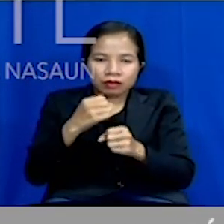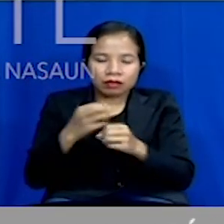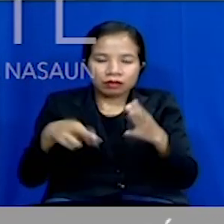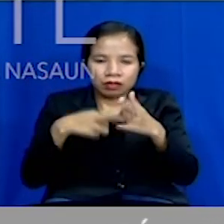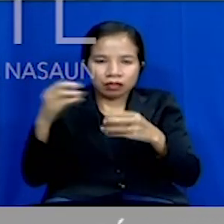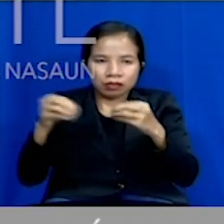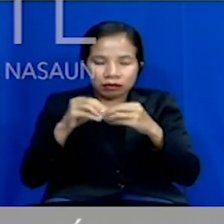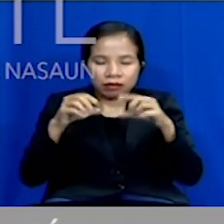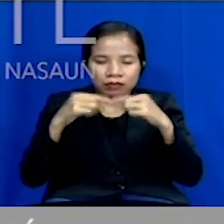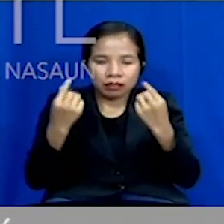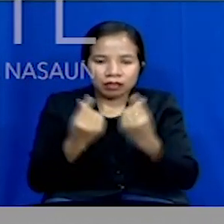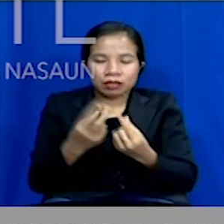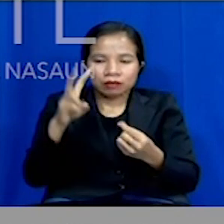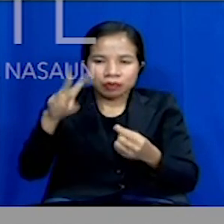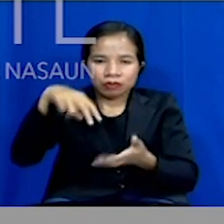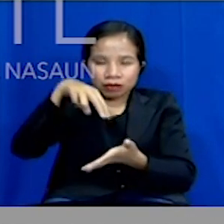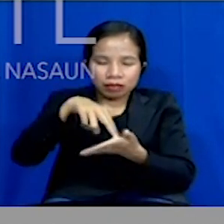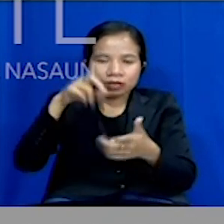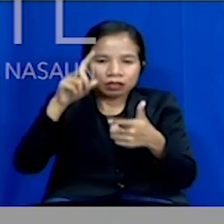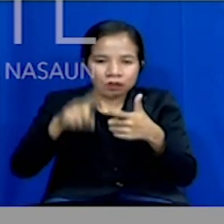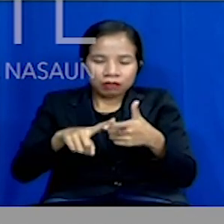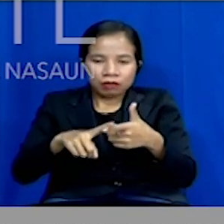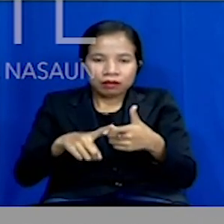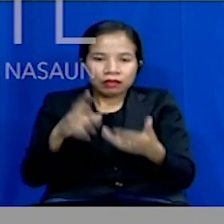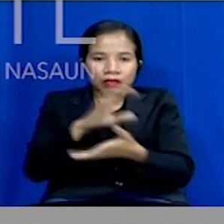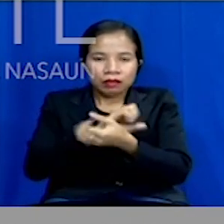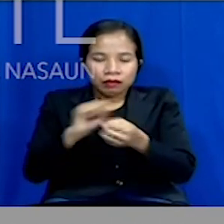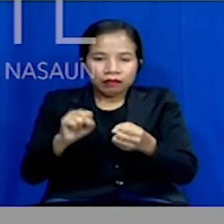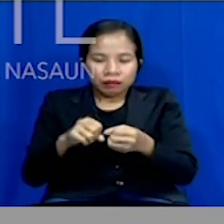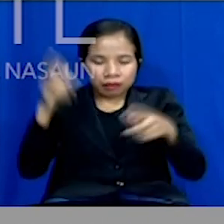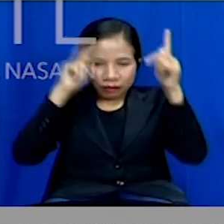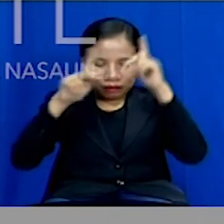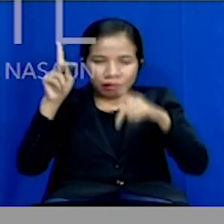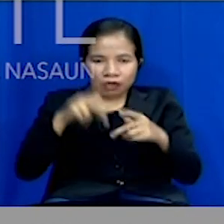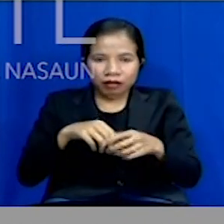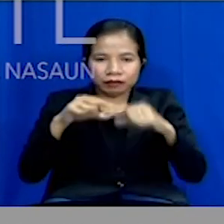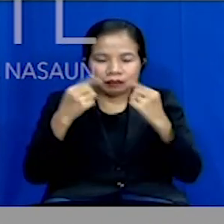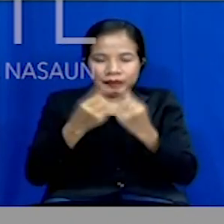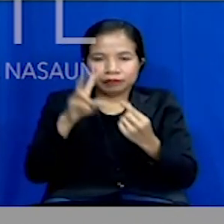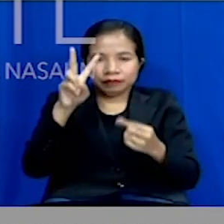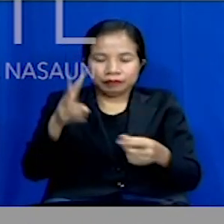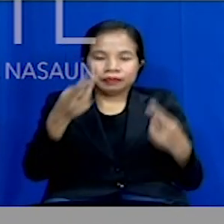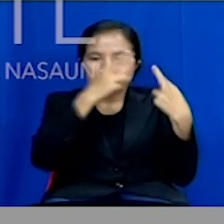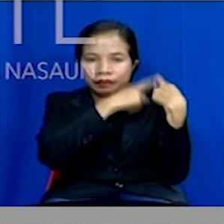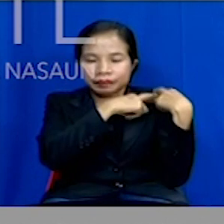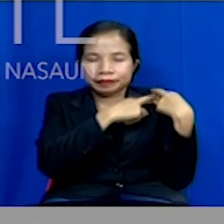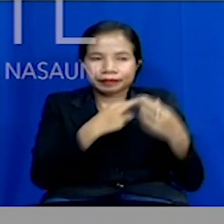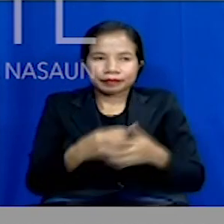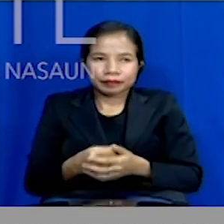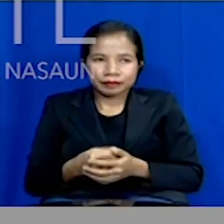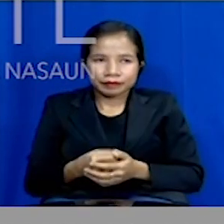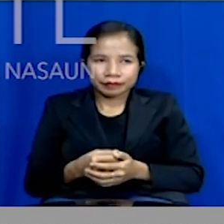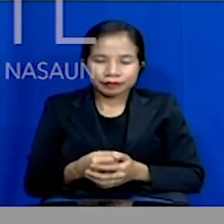a equipa rua na mesma hari depois de dissolver a sala de situação. E equipa rua não é nem papel, a missão não